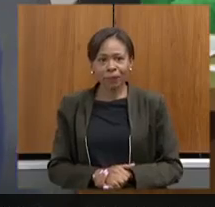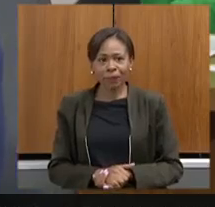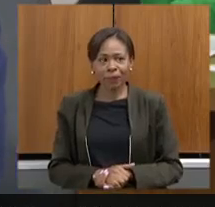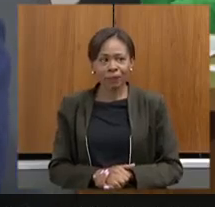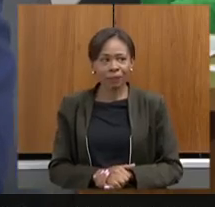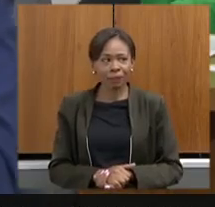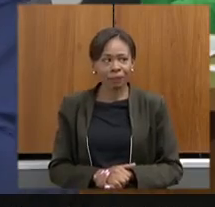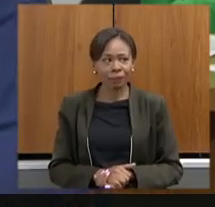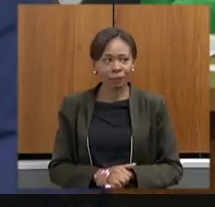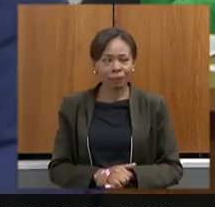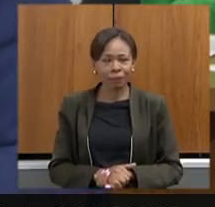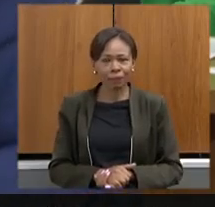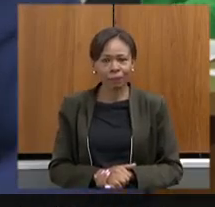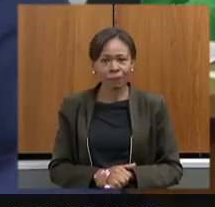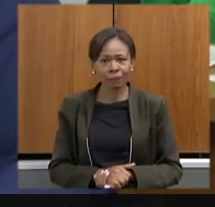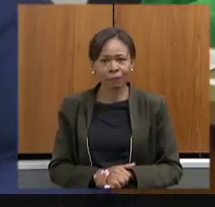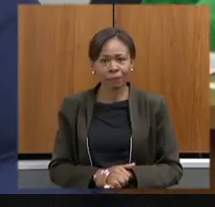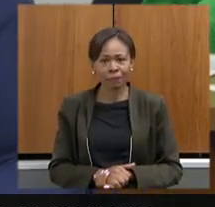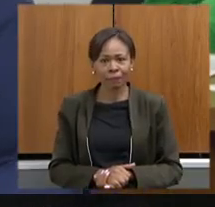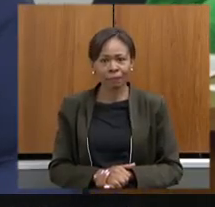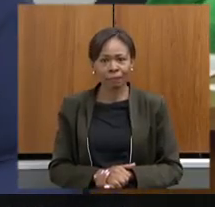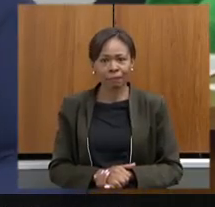E aí